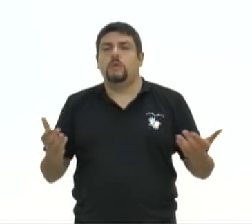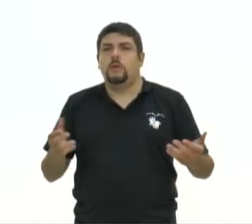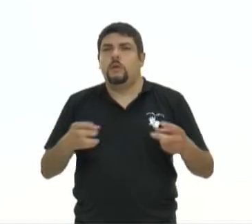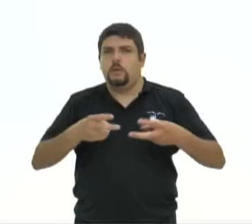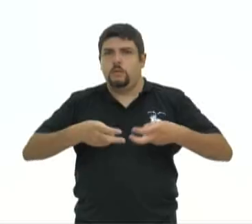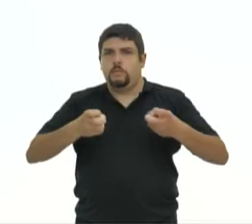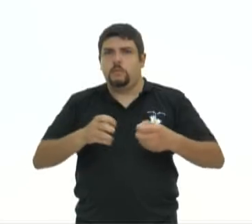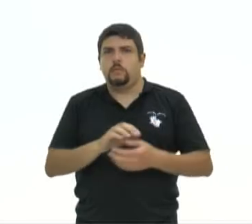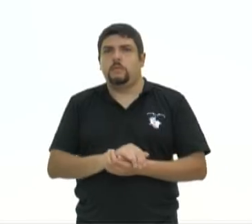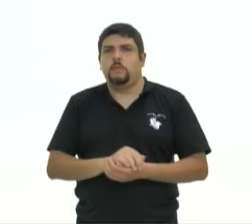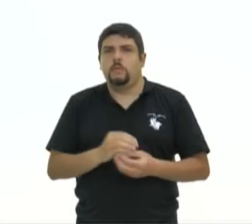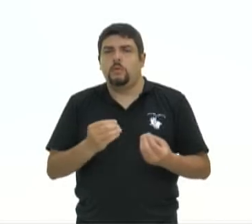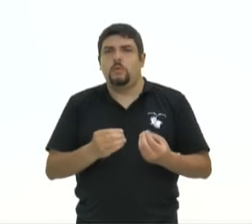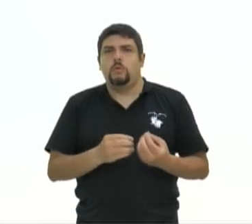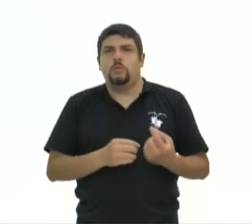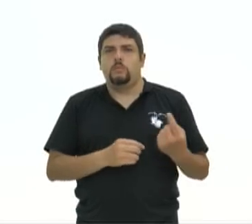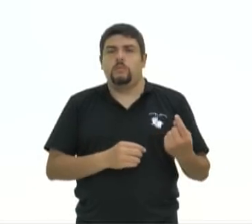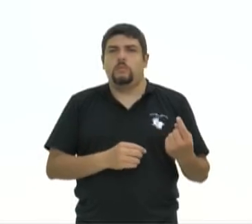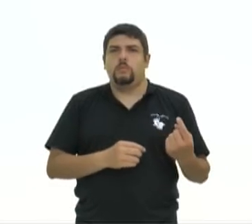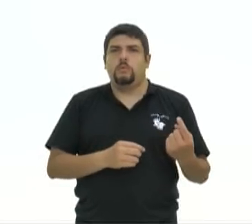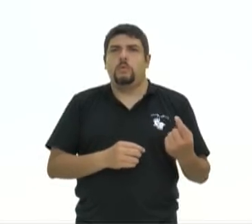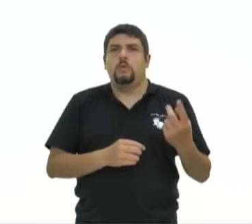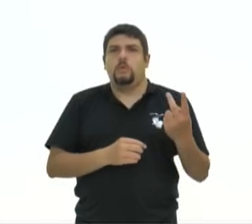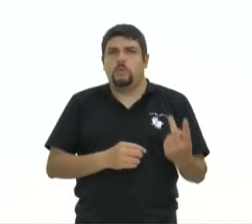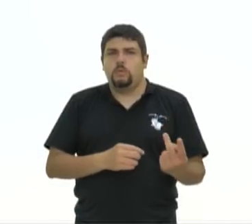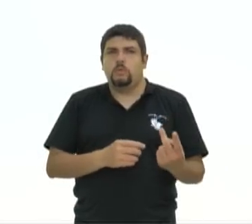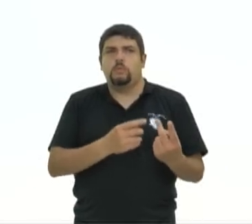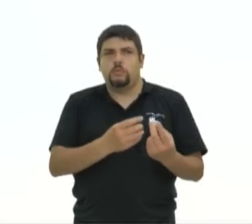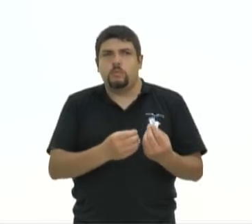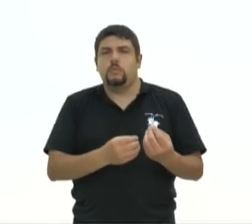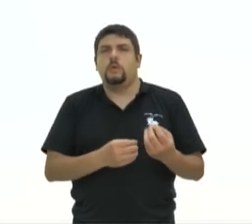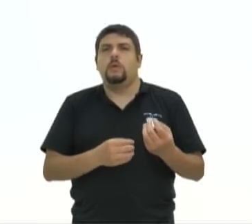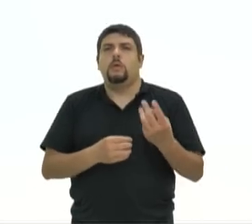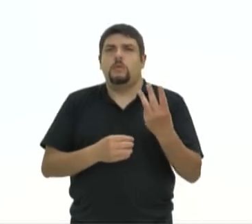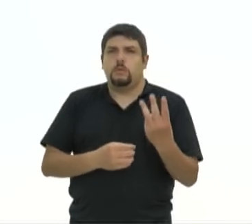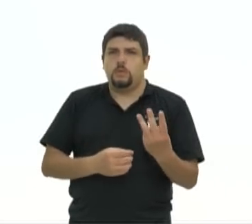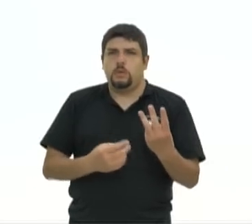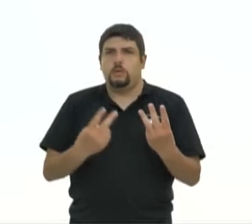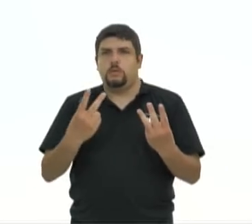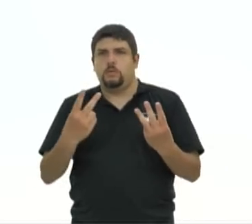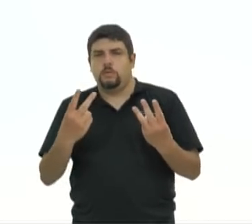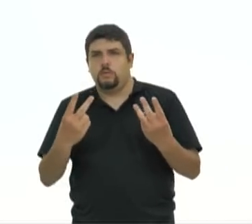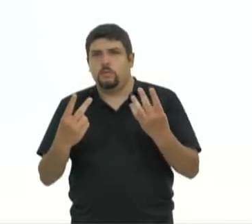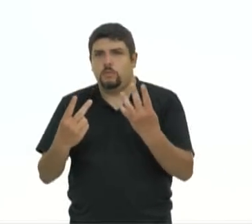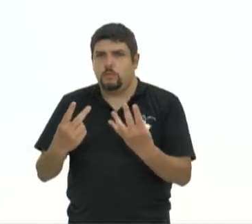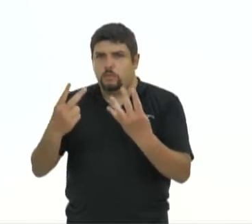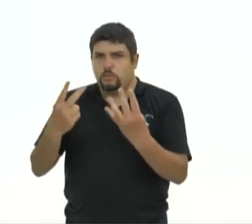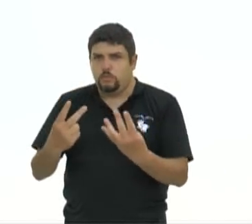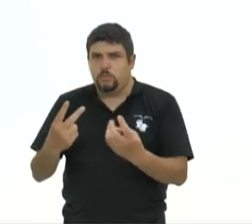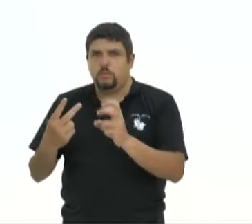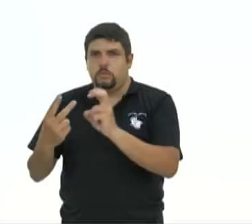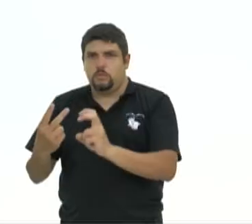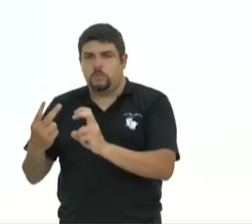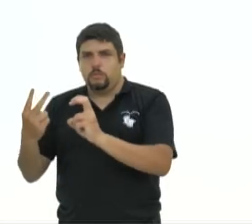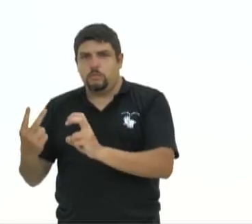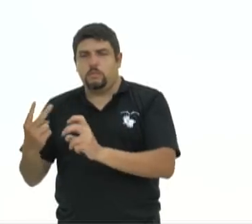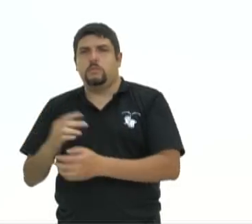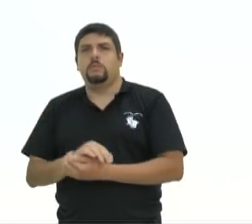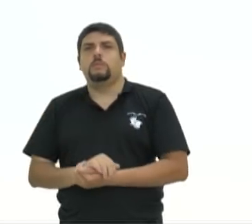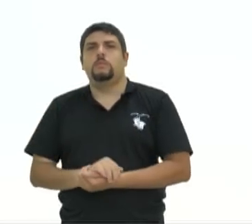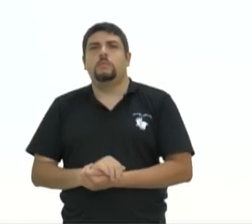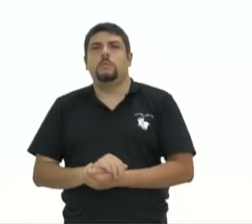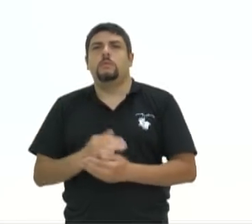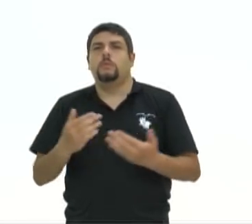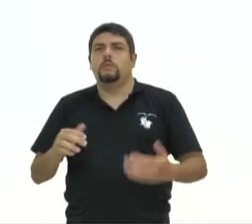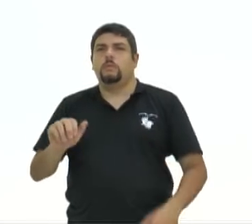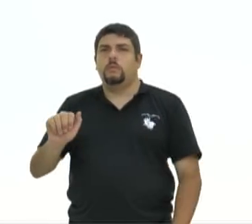eu tenho o 1 repetindo 2 vezes, o 2 2 vezes, o 3 2 vezes, o 4 2 vezes e o 5 2 vezes. Então, ele